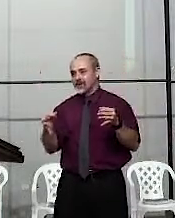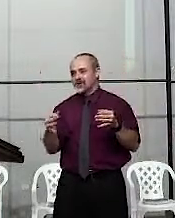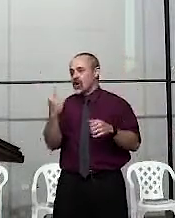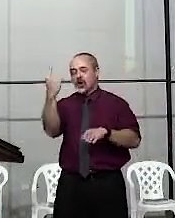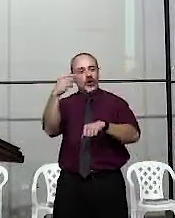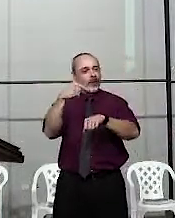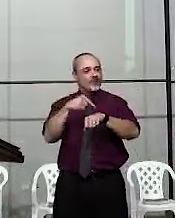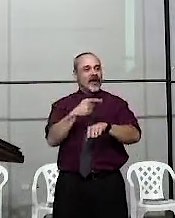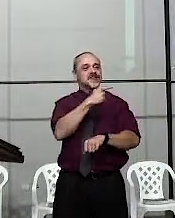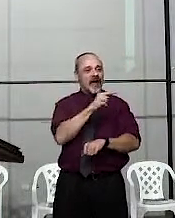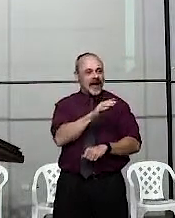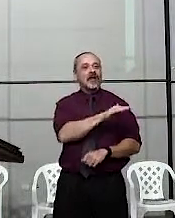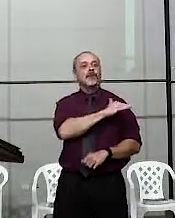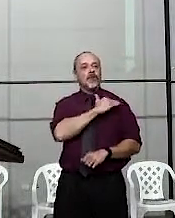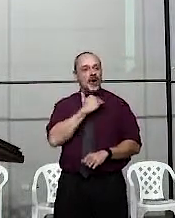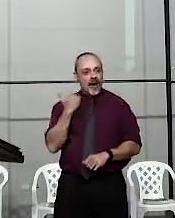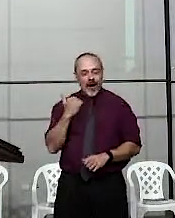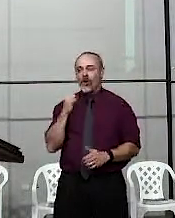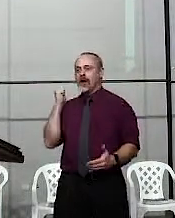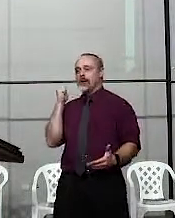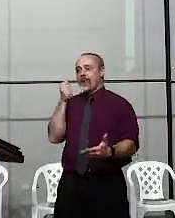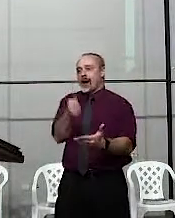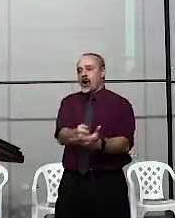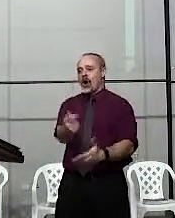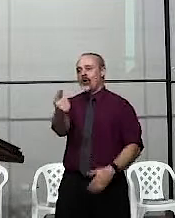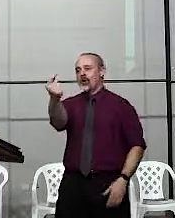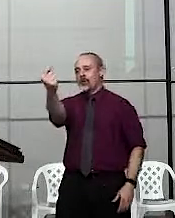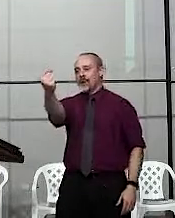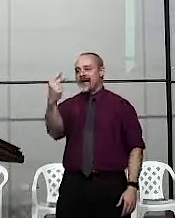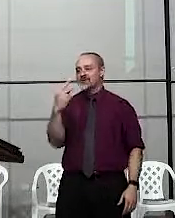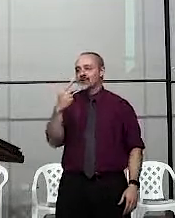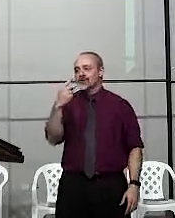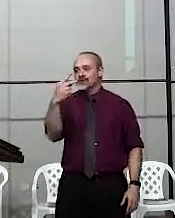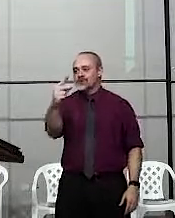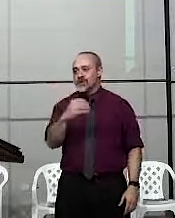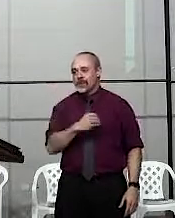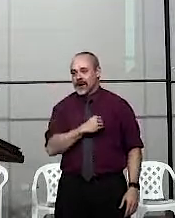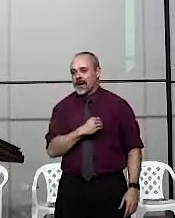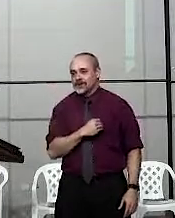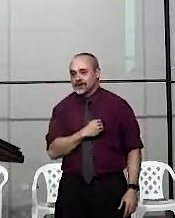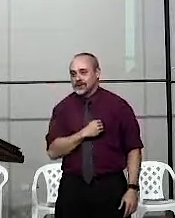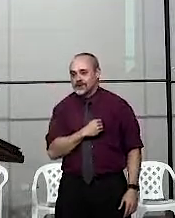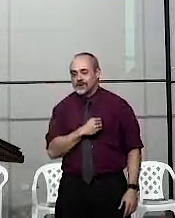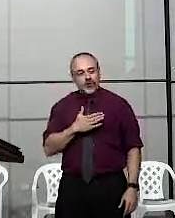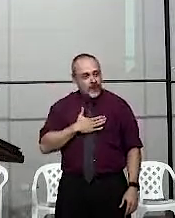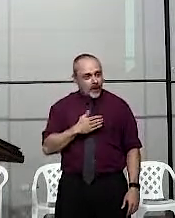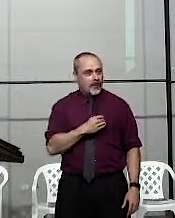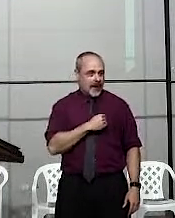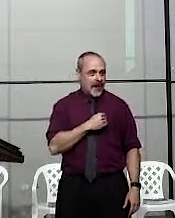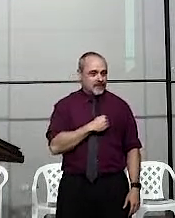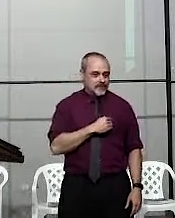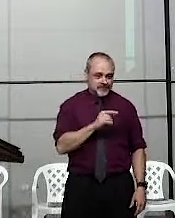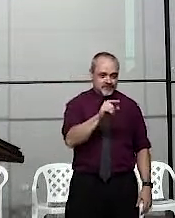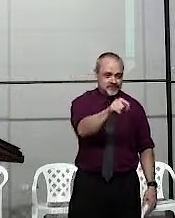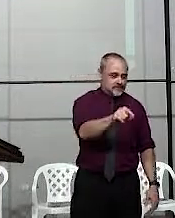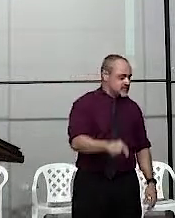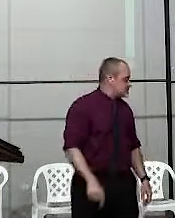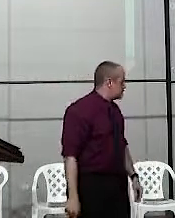perfeito. Só uma vez Ele morreu e pagou o preço do seu pecado, do meu